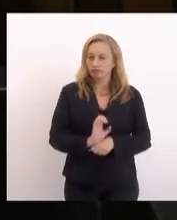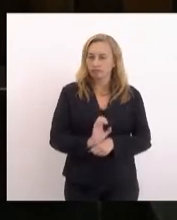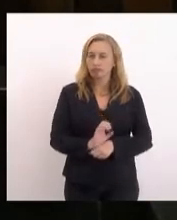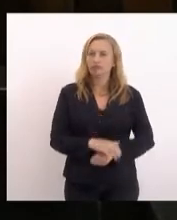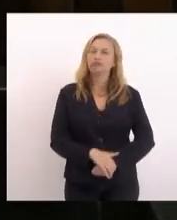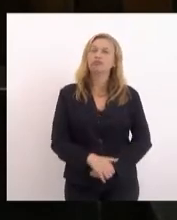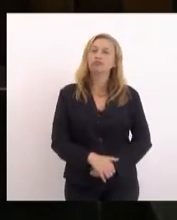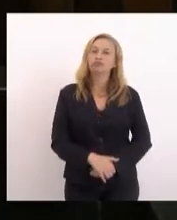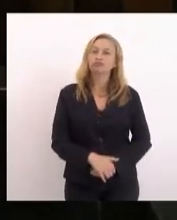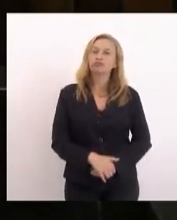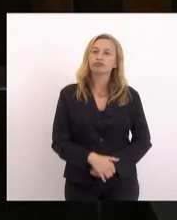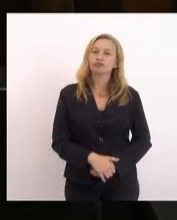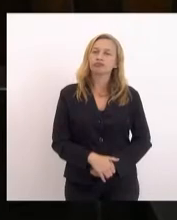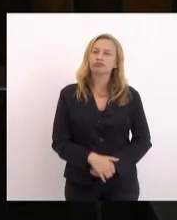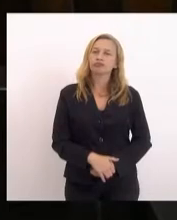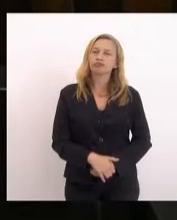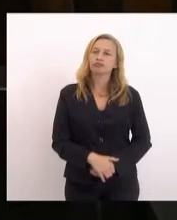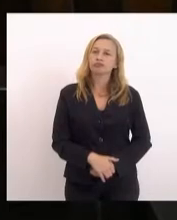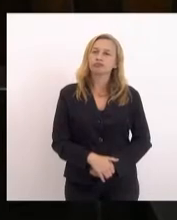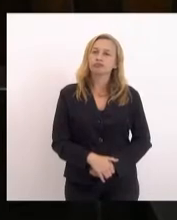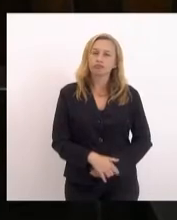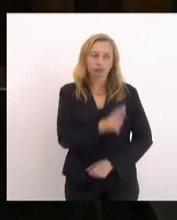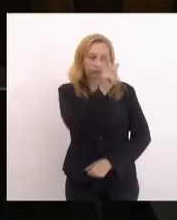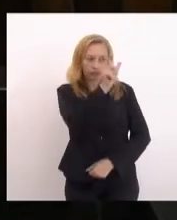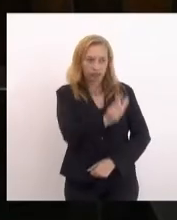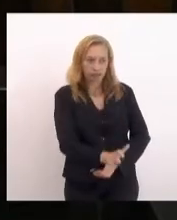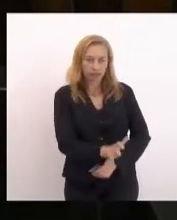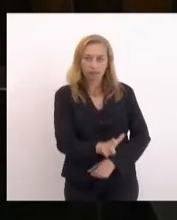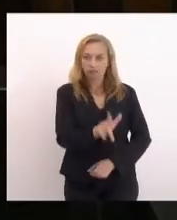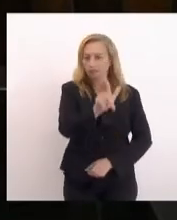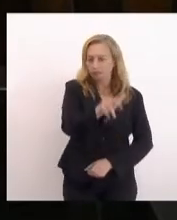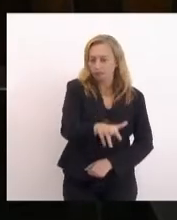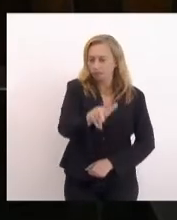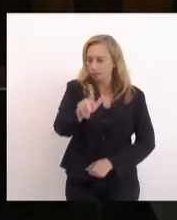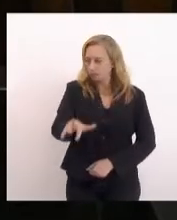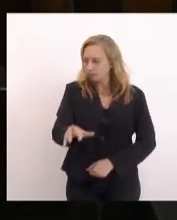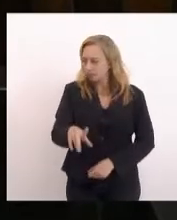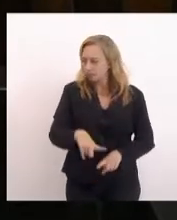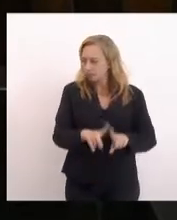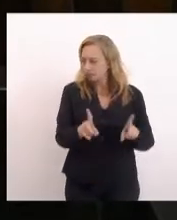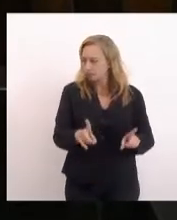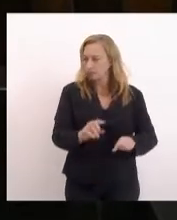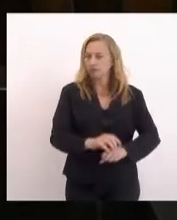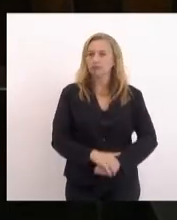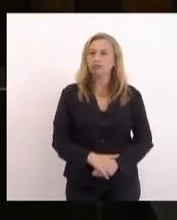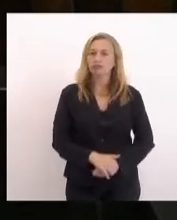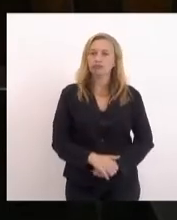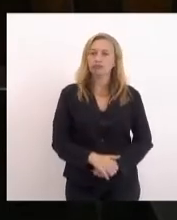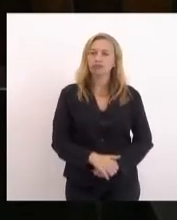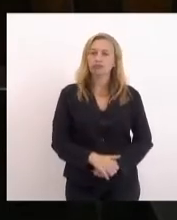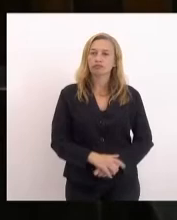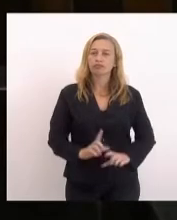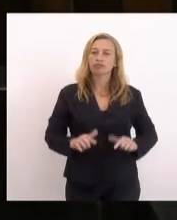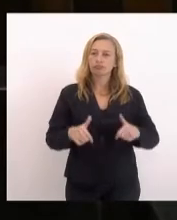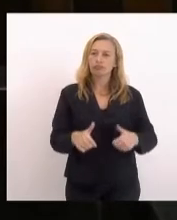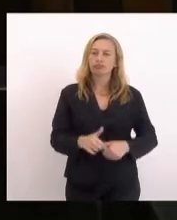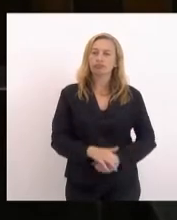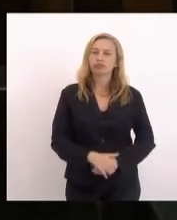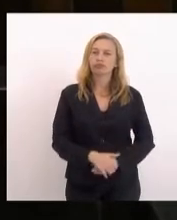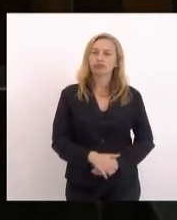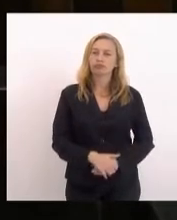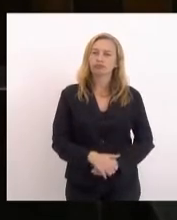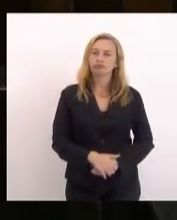residentes, né, que é uma figura diferenciada, mas que reforça os